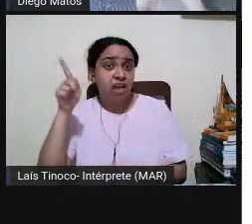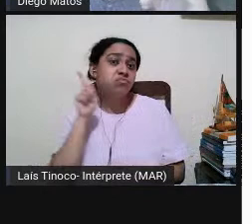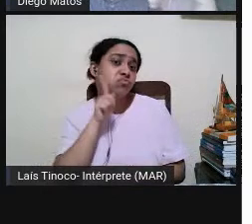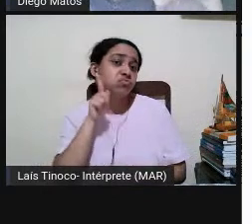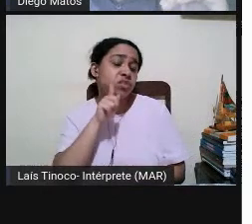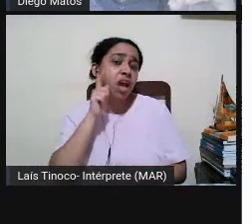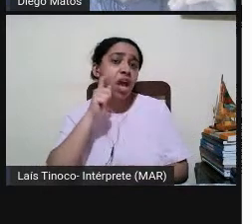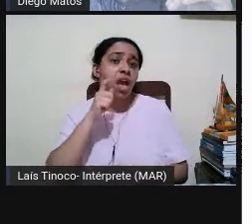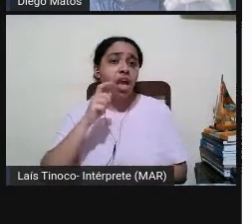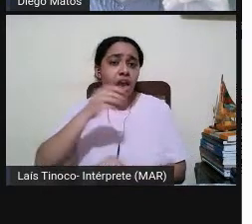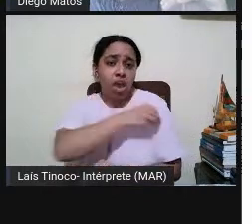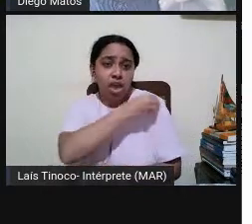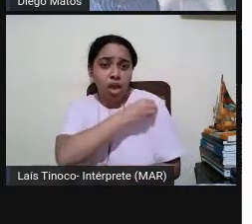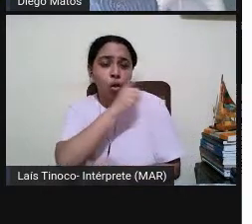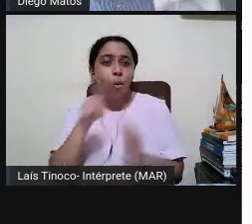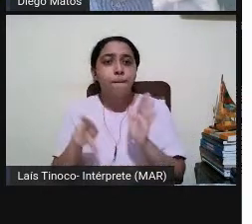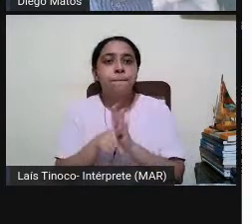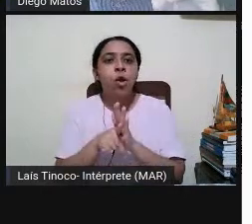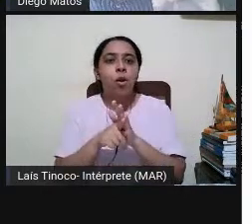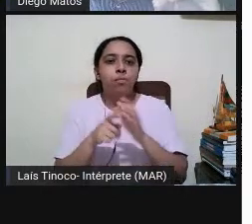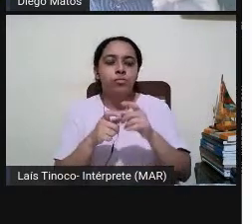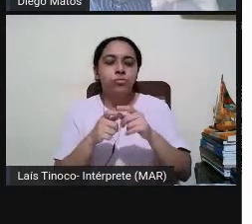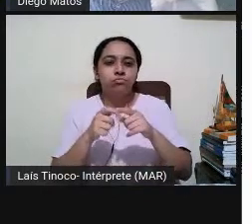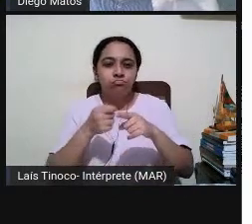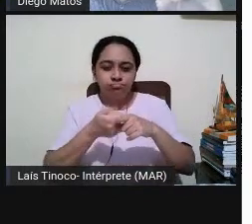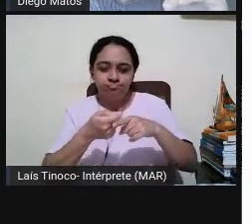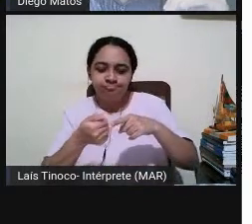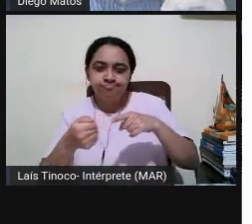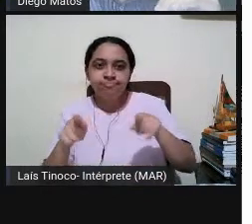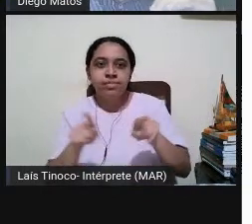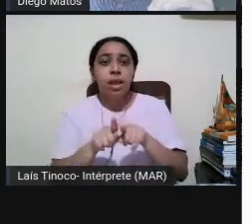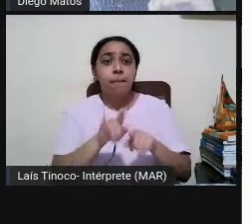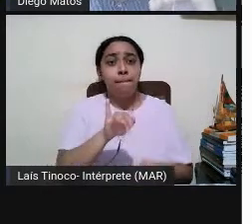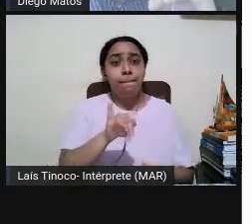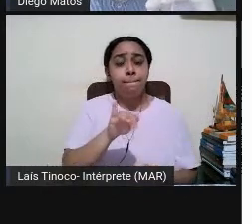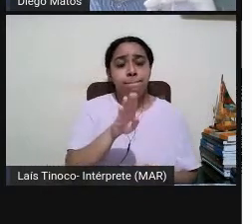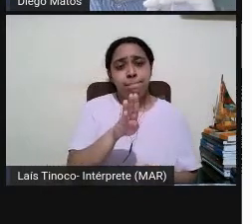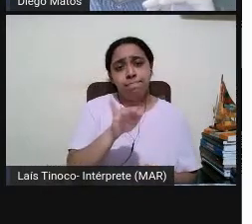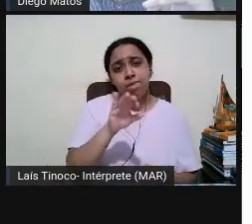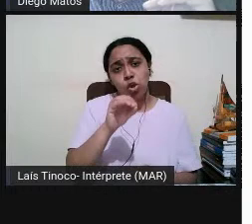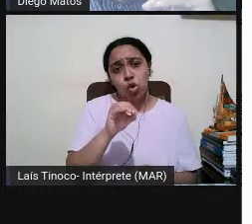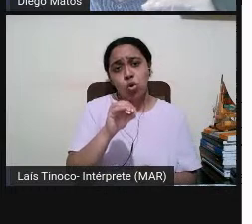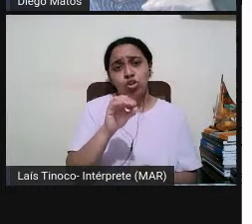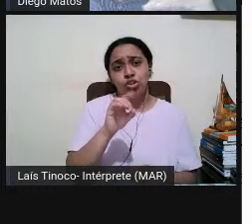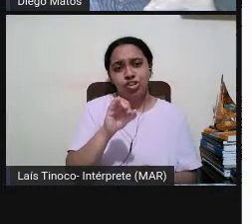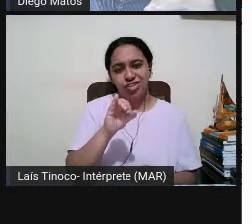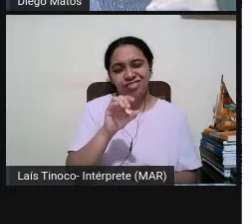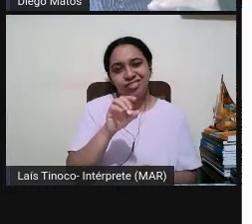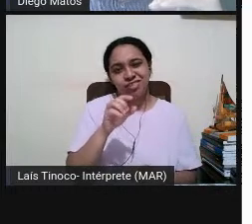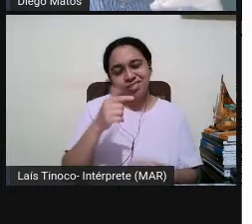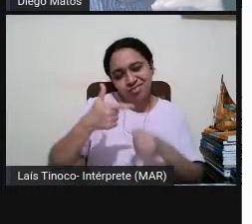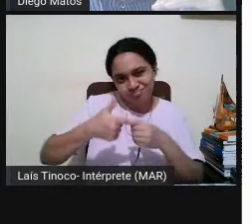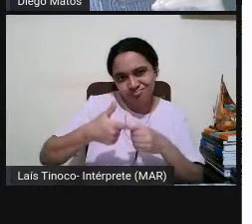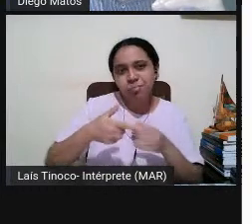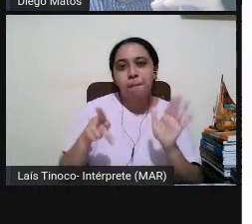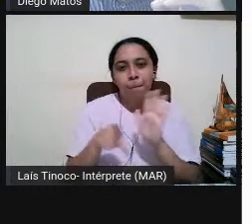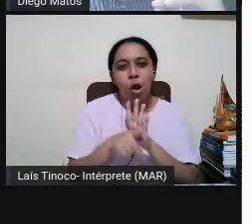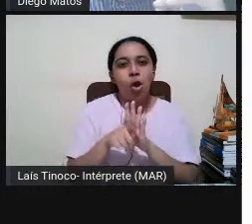é biodiesel de soja é tem tem também o